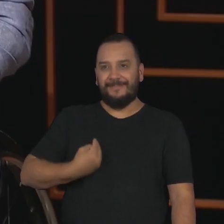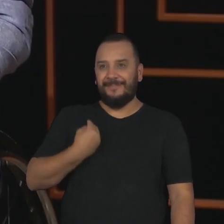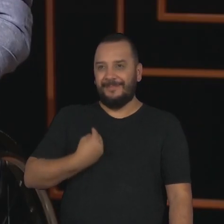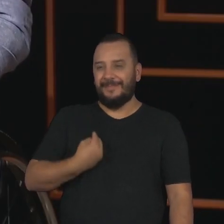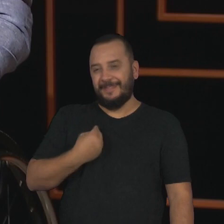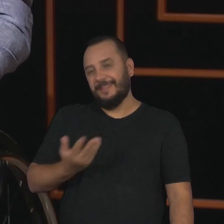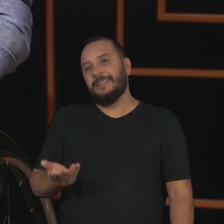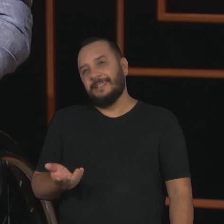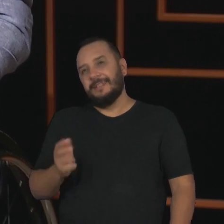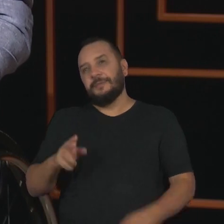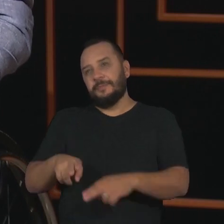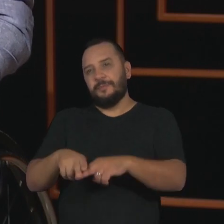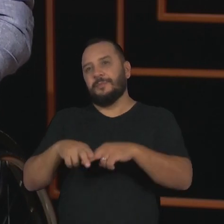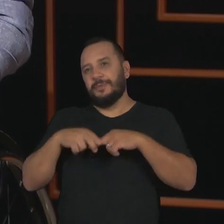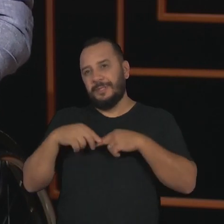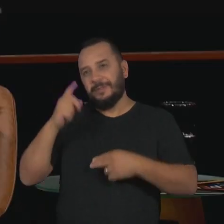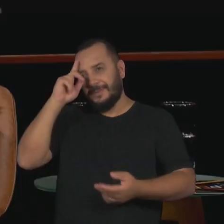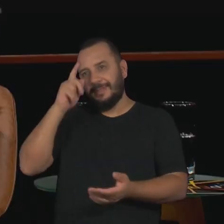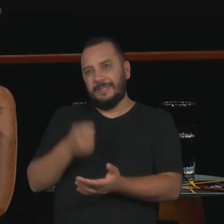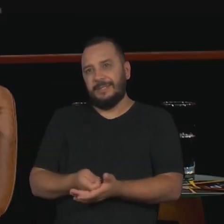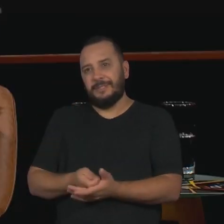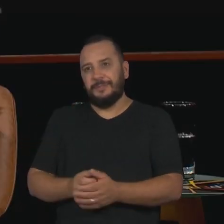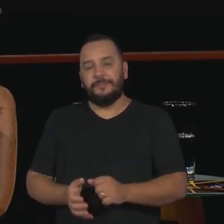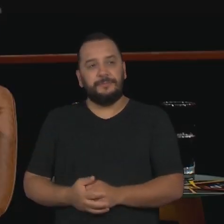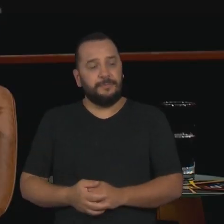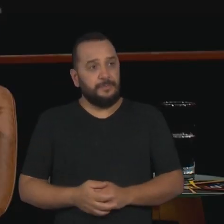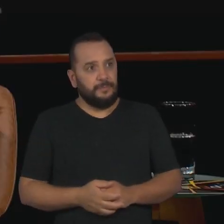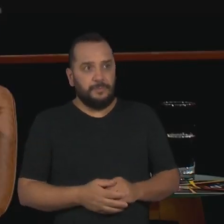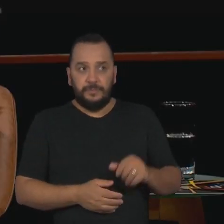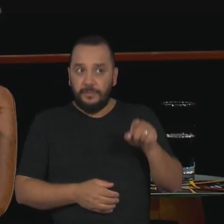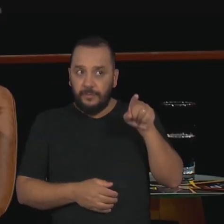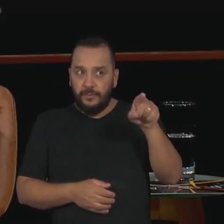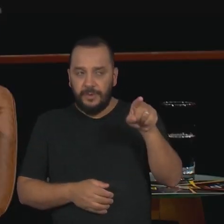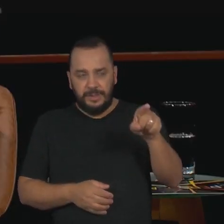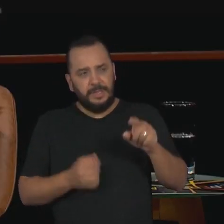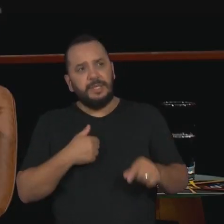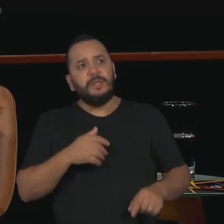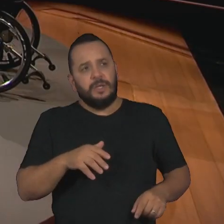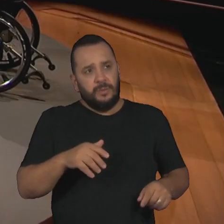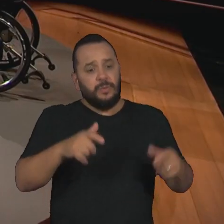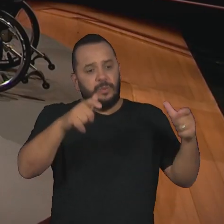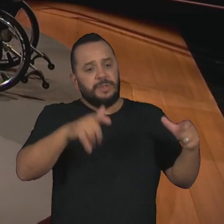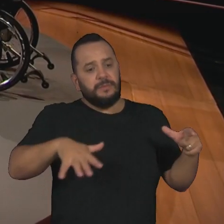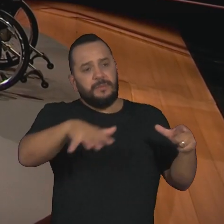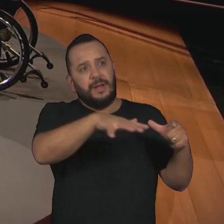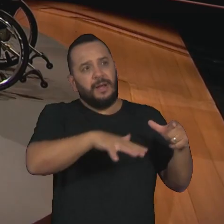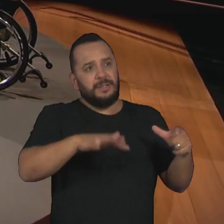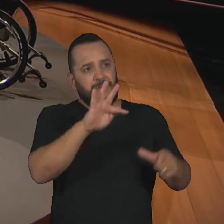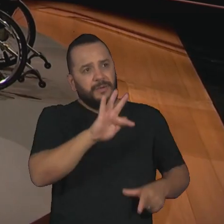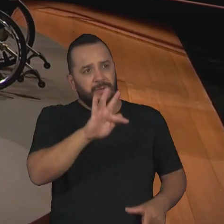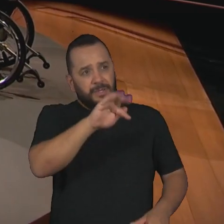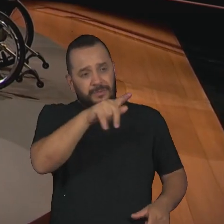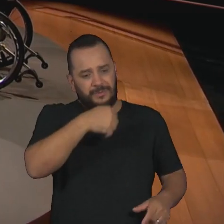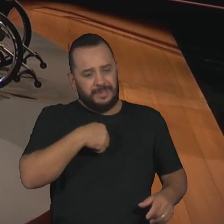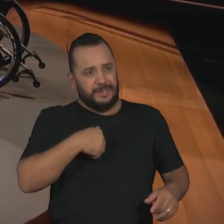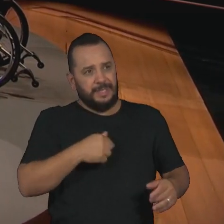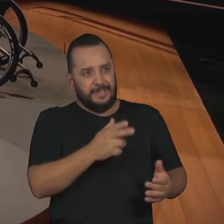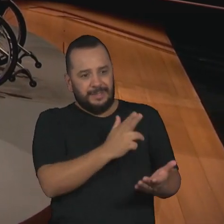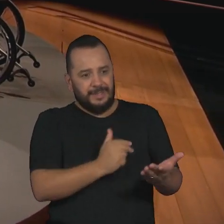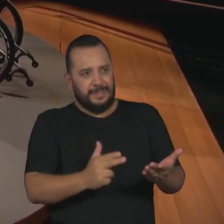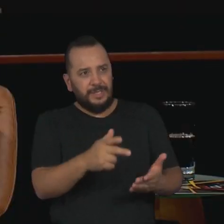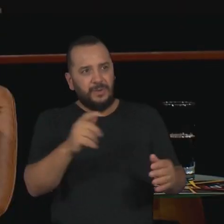Então, foi esse... Agora, vocês usavam a estrutura da FAU para fazer cartazes de propaganda,